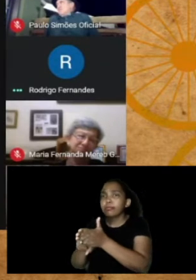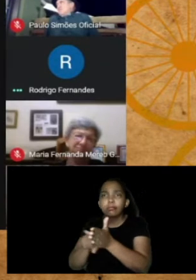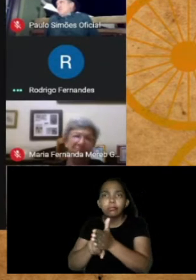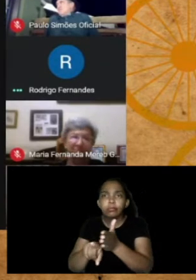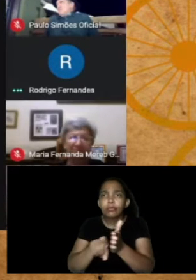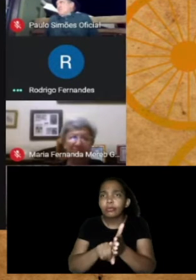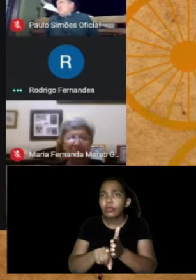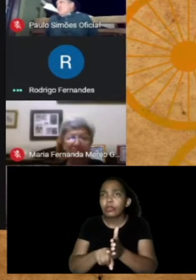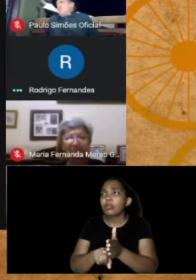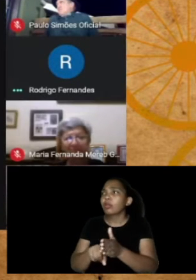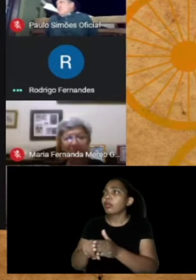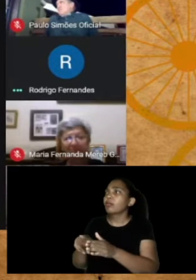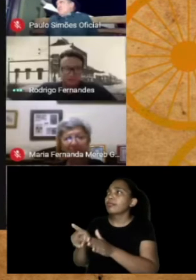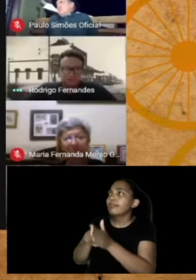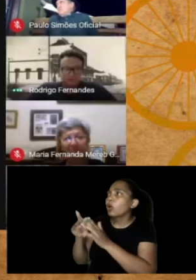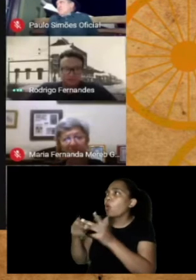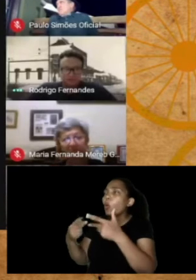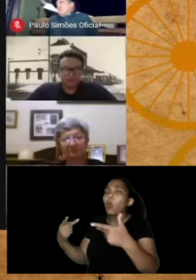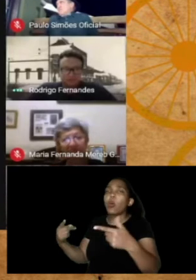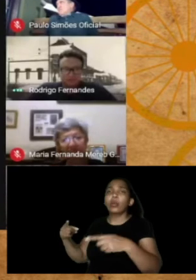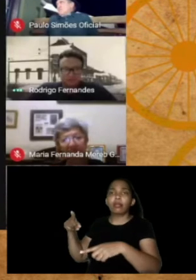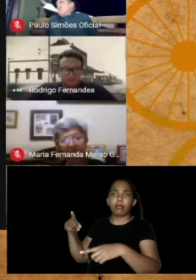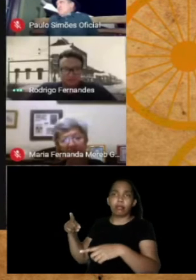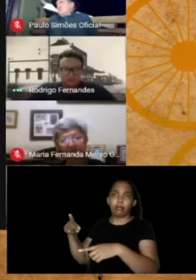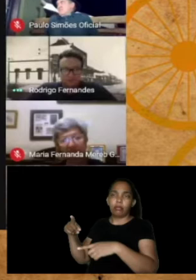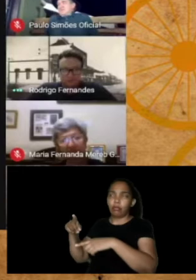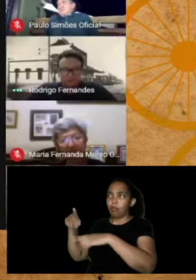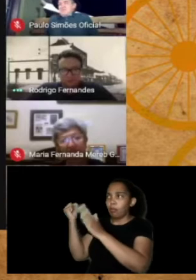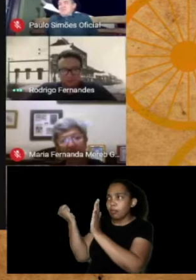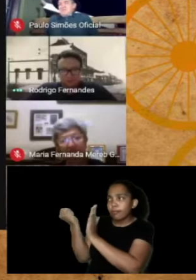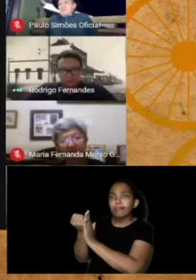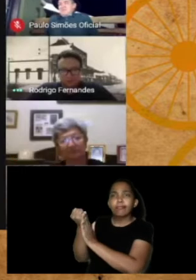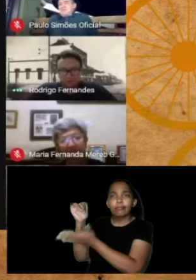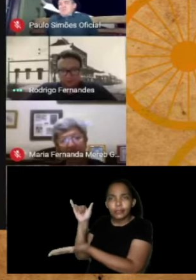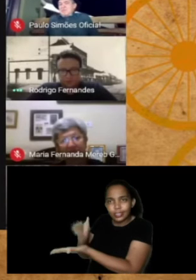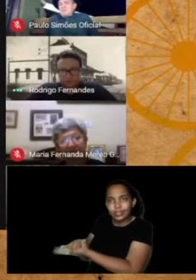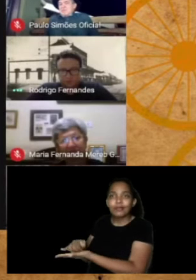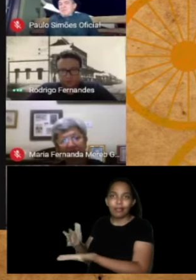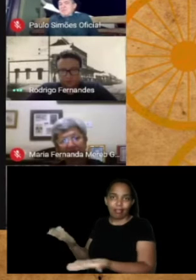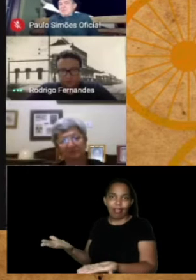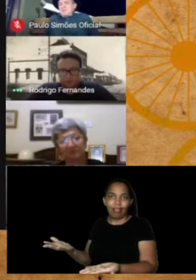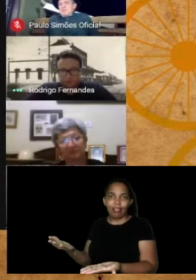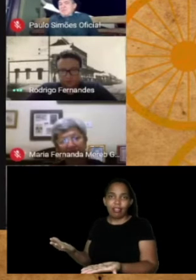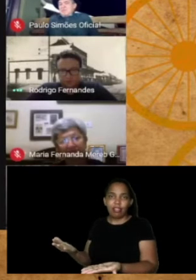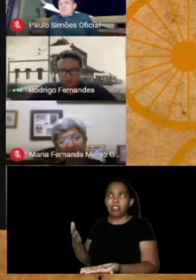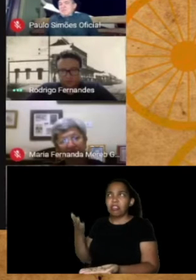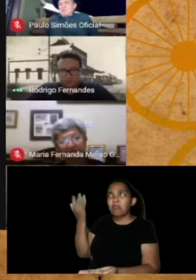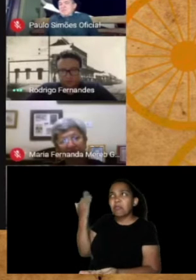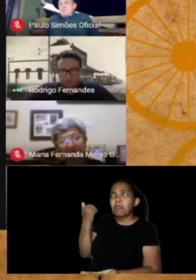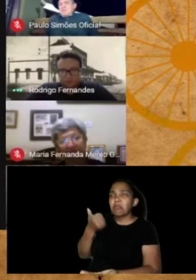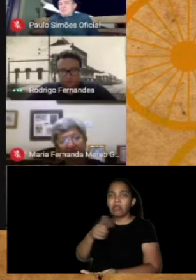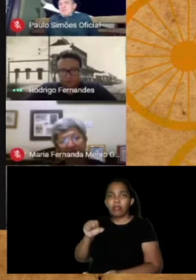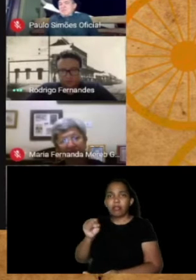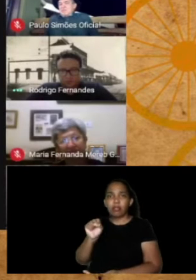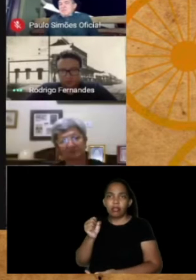ser tombados, certo? E publicamos isso como se fosse o maior orgulho da nossa vida. Isso foi em 1985, 86, por ali,